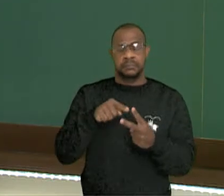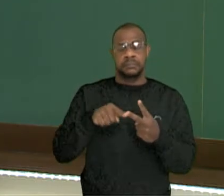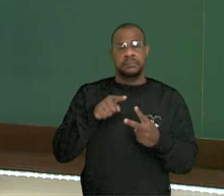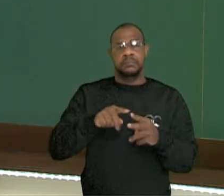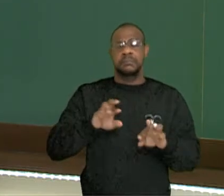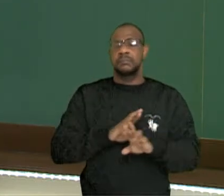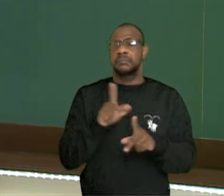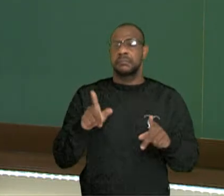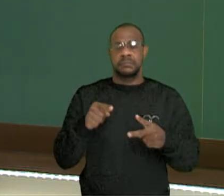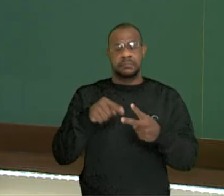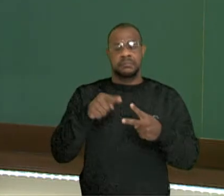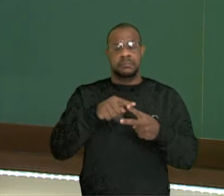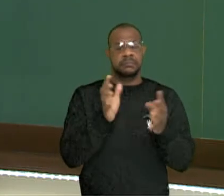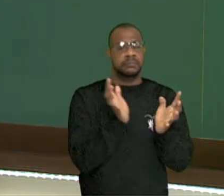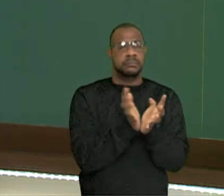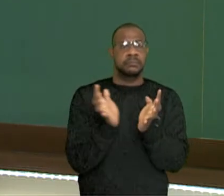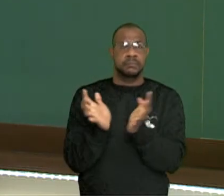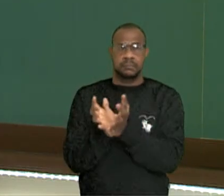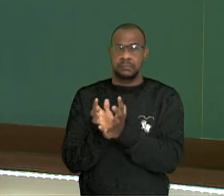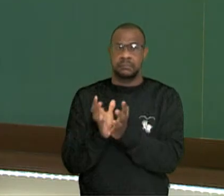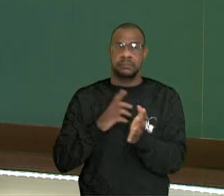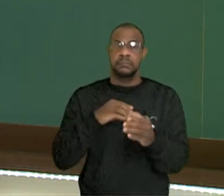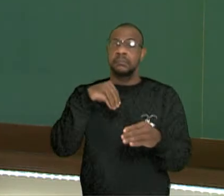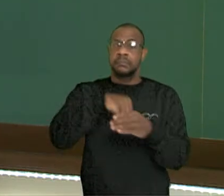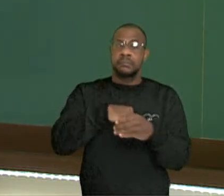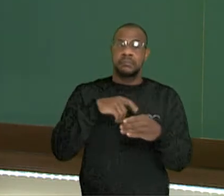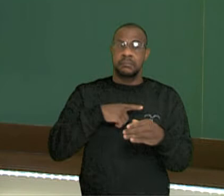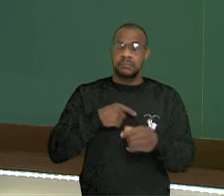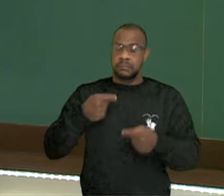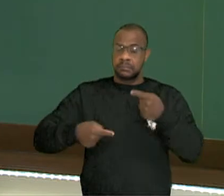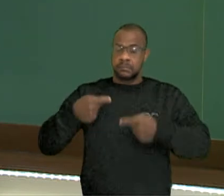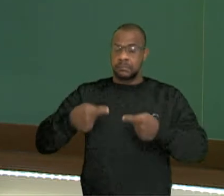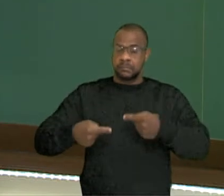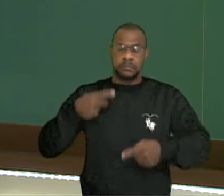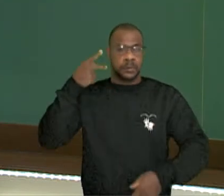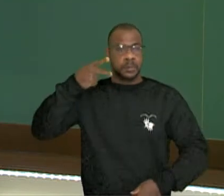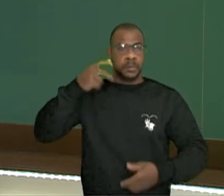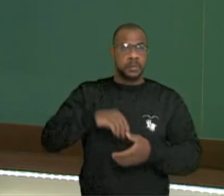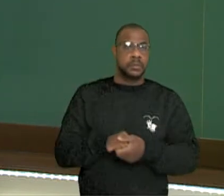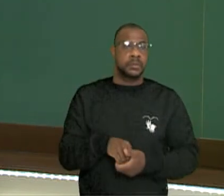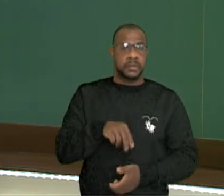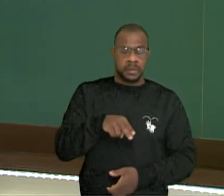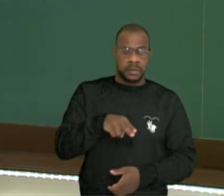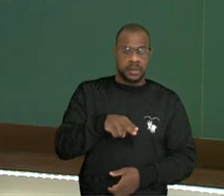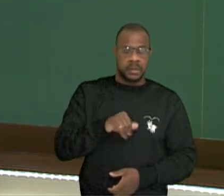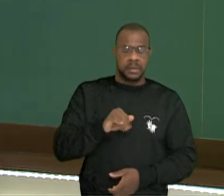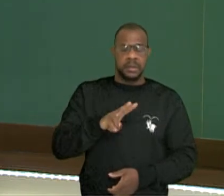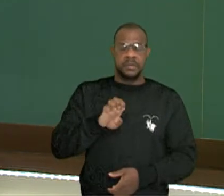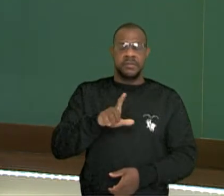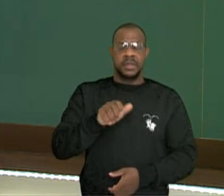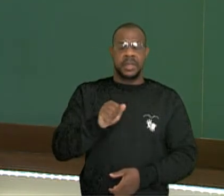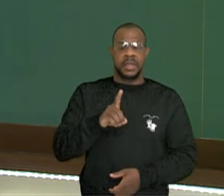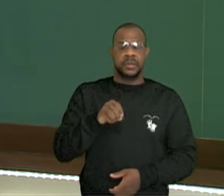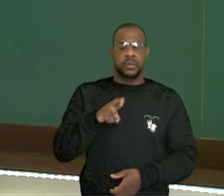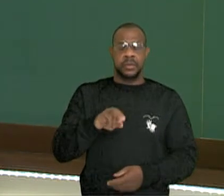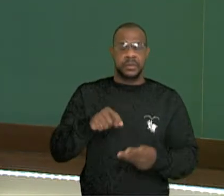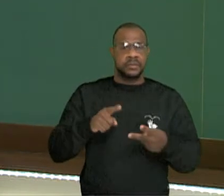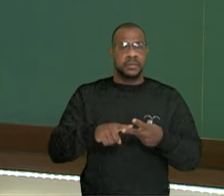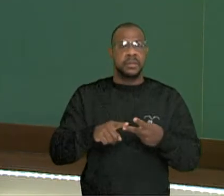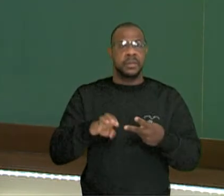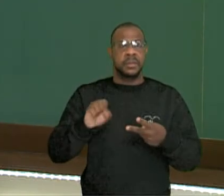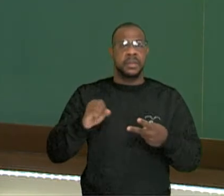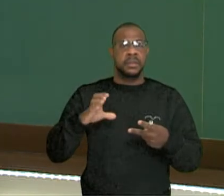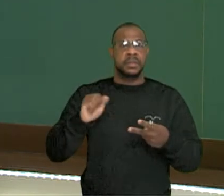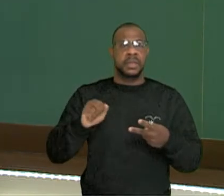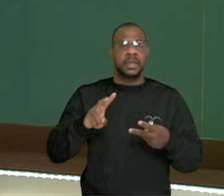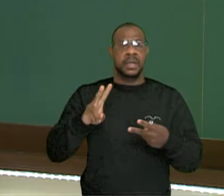entre dois grupos que faziam parte dessa política. Os niveladores e os escavadores eram aí os grupos